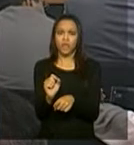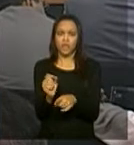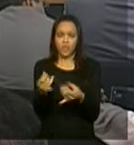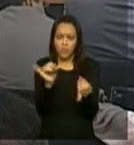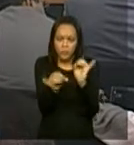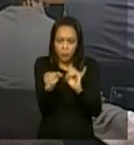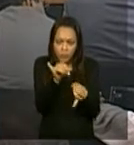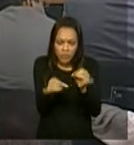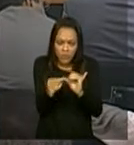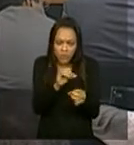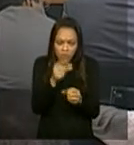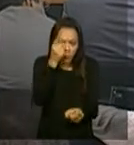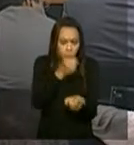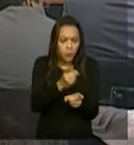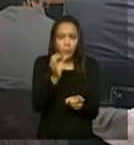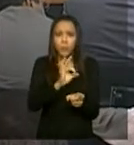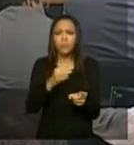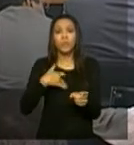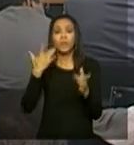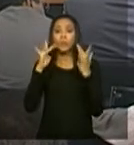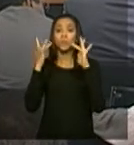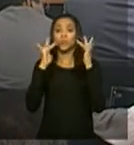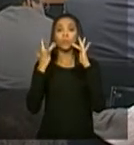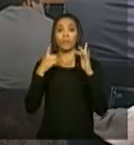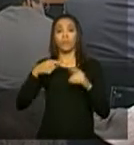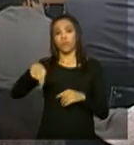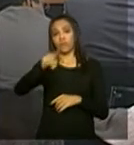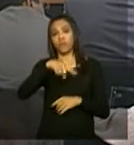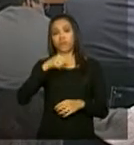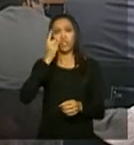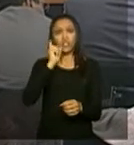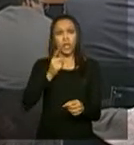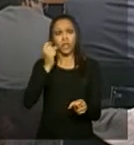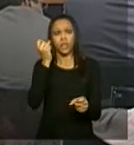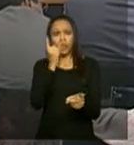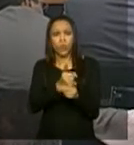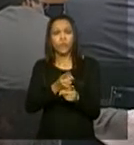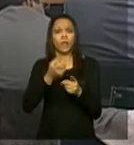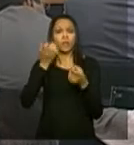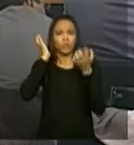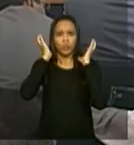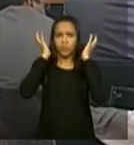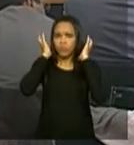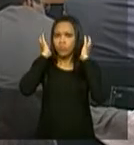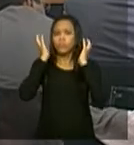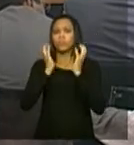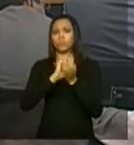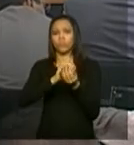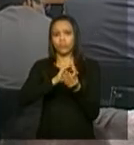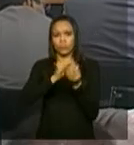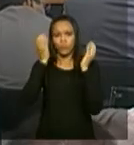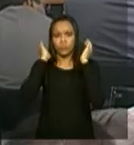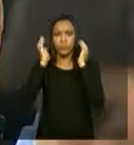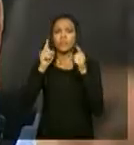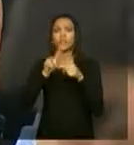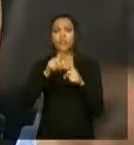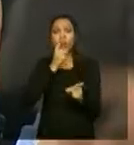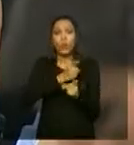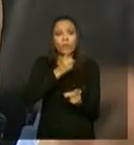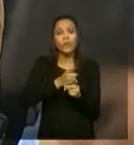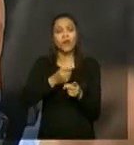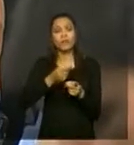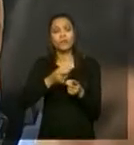foi encontrada na caixa causou uma dúvida que o fato de que foram encontrados xampu foram encontrados resquícios do remédio